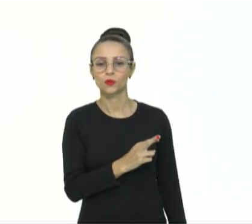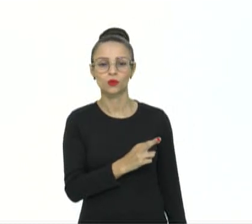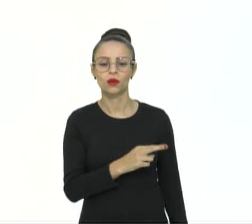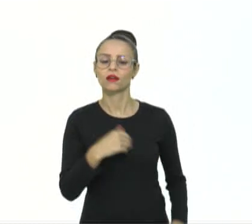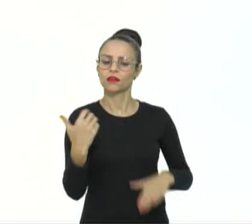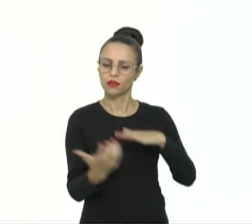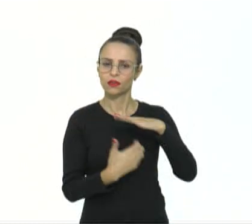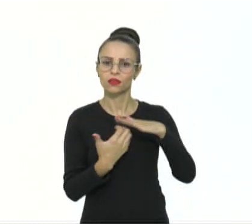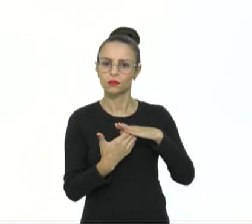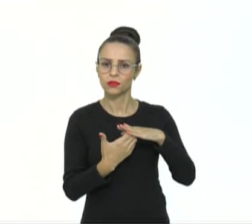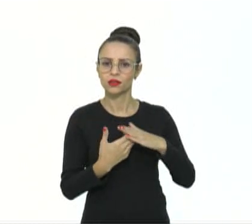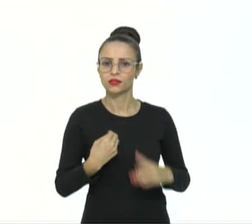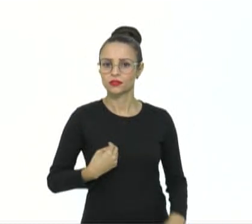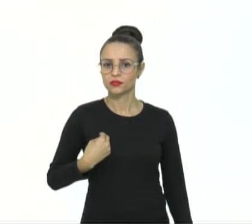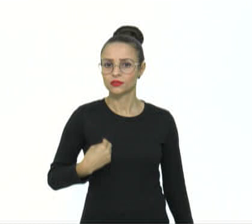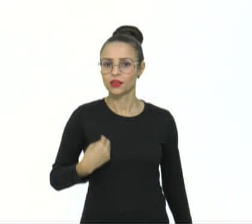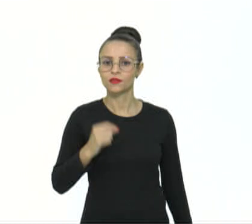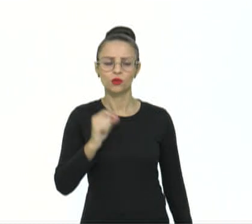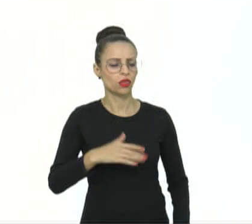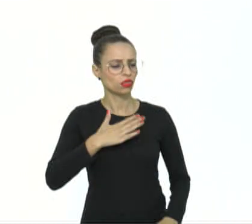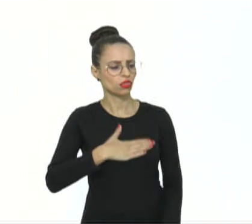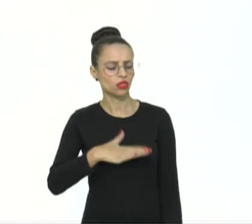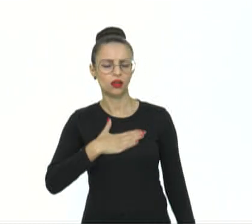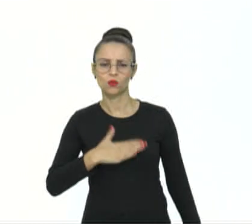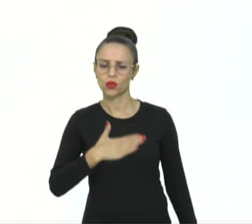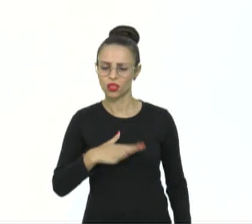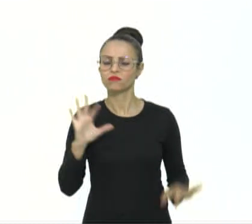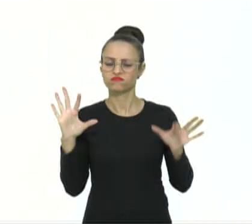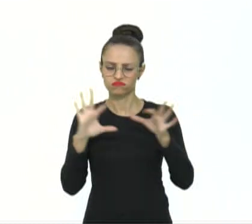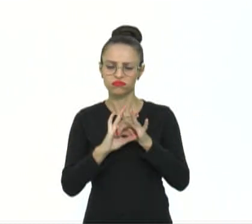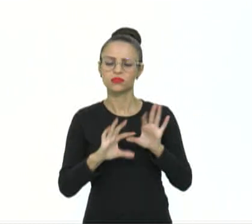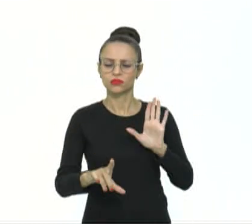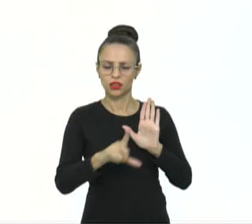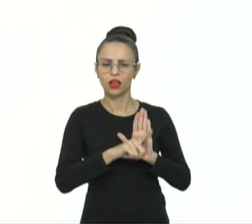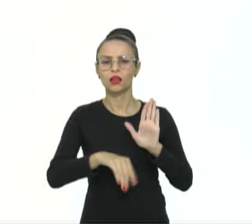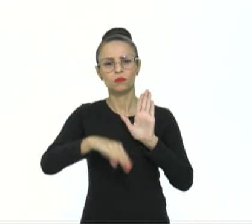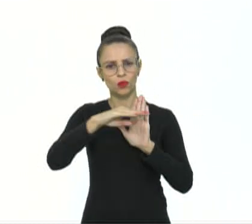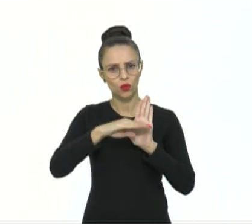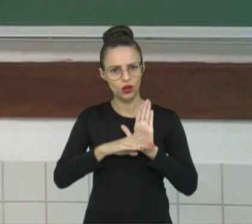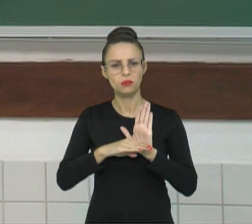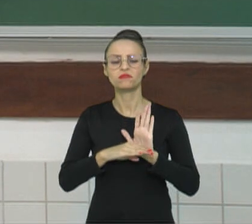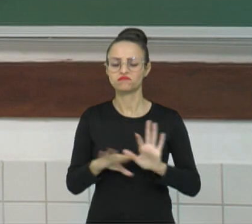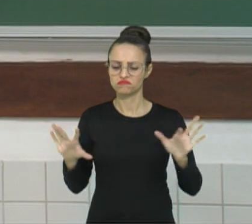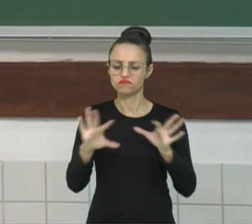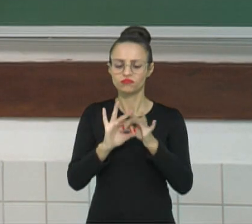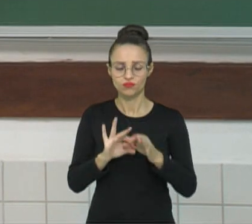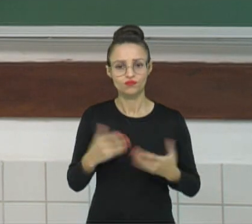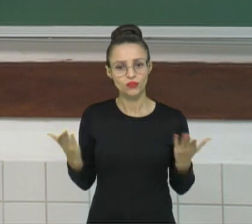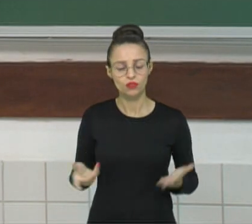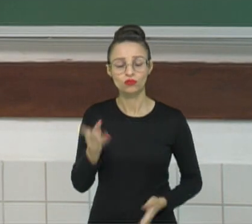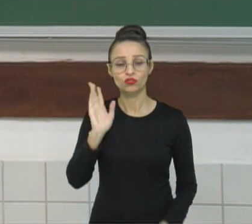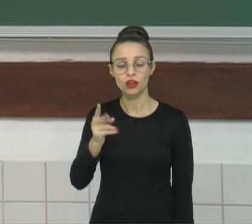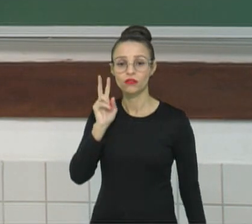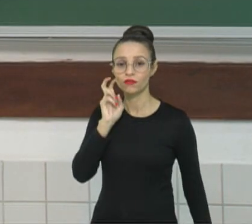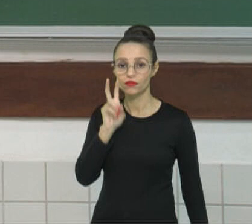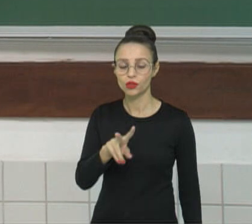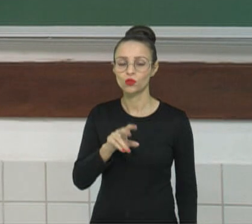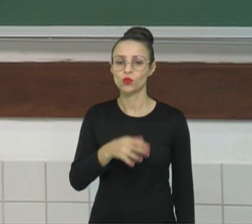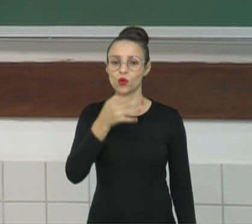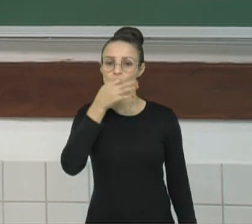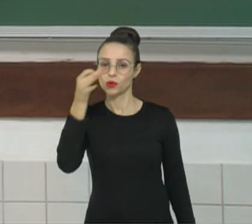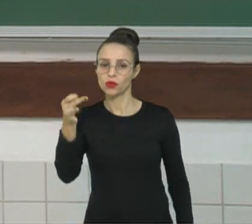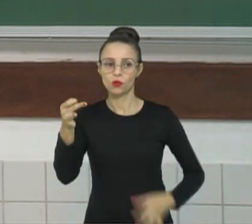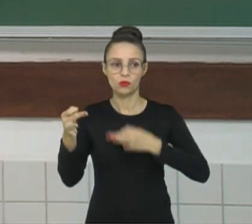empresa estava, SIC, tranquila da legalidade do programa. Então, A gente já viu ali as duas